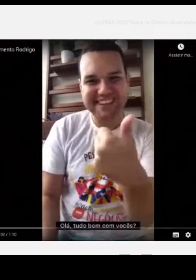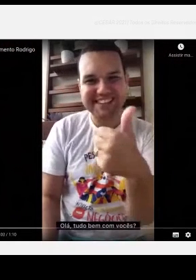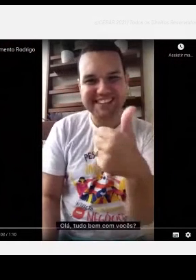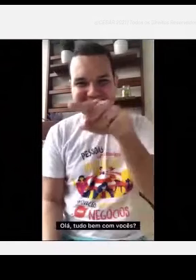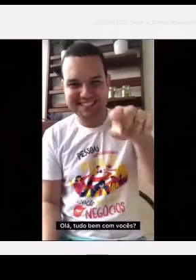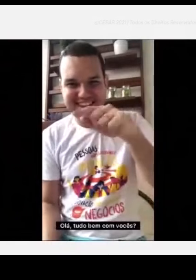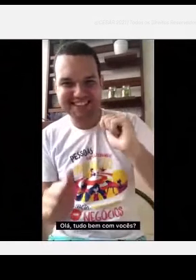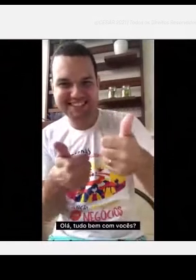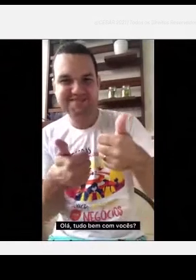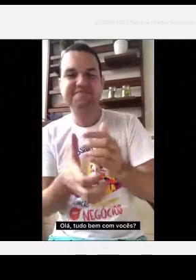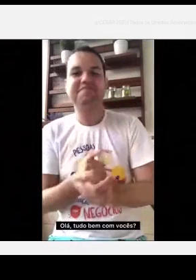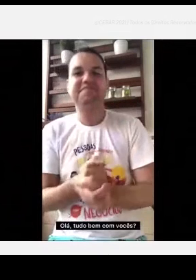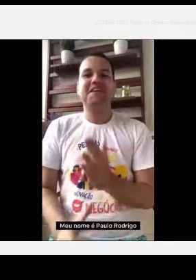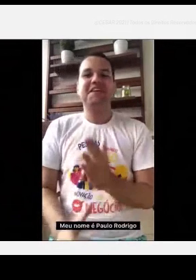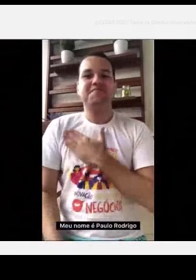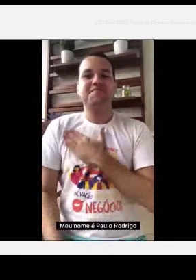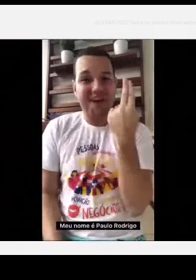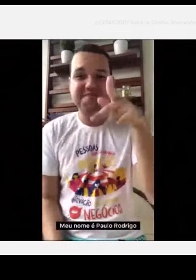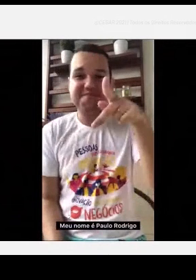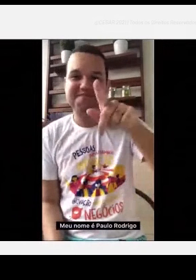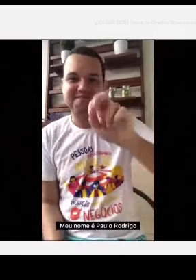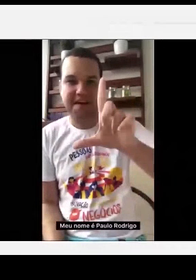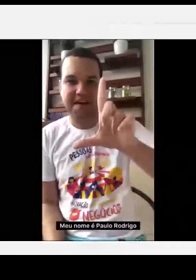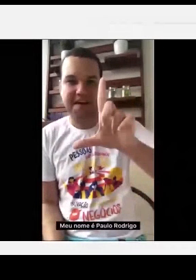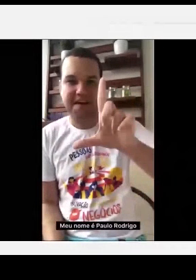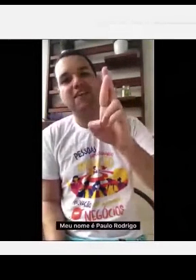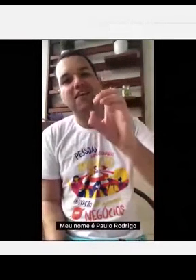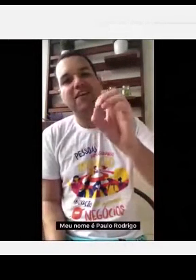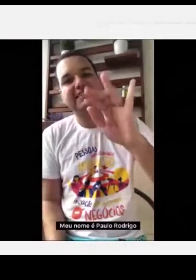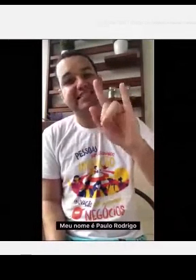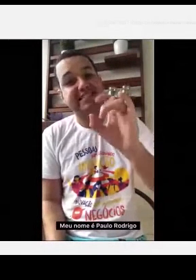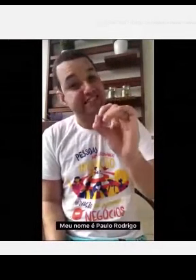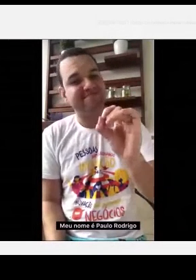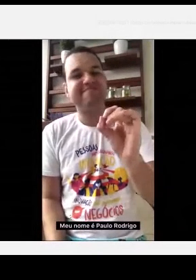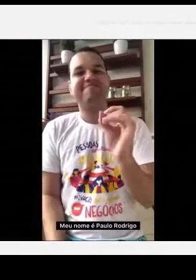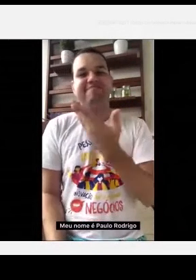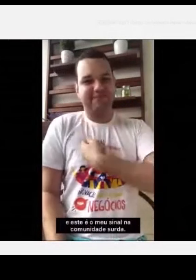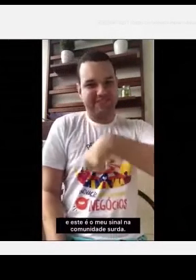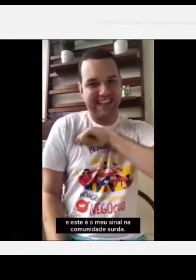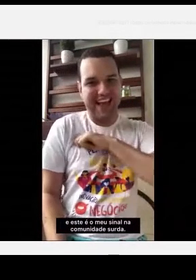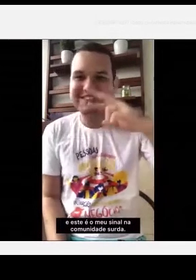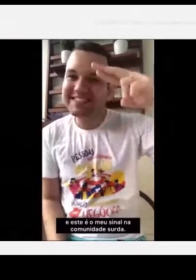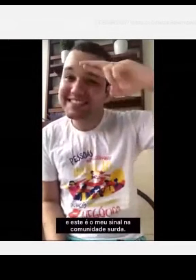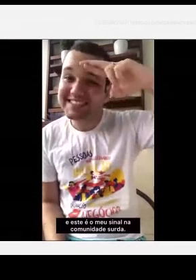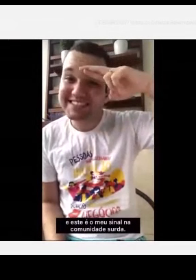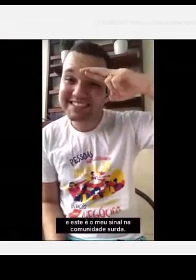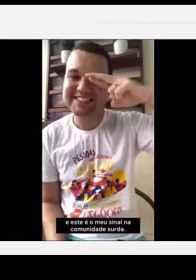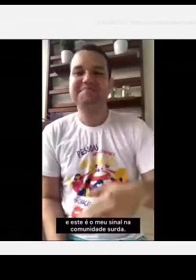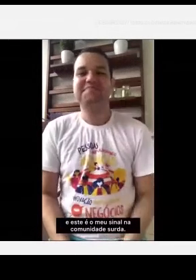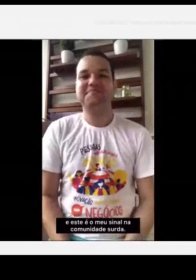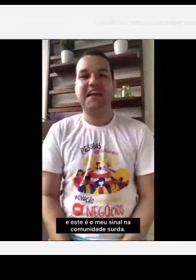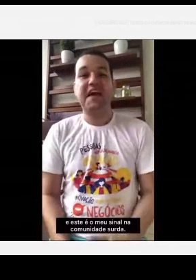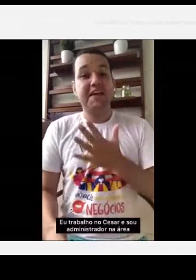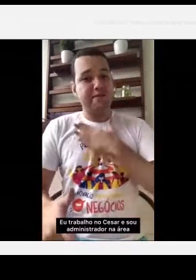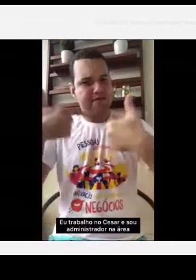Olá, tudo bem com vocês? Meu nome é Paulo Rodrigo. Este é o meu sinal na comunidade